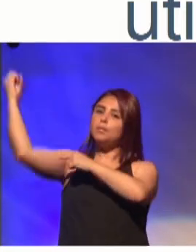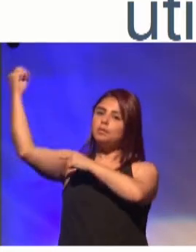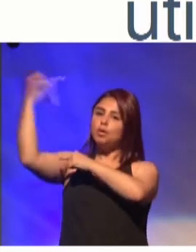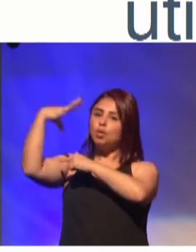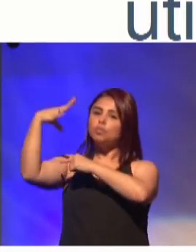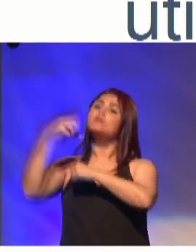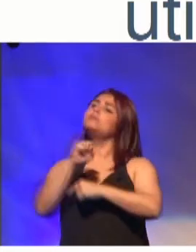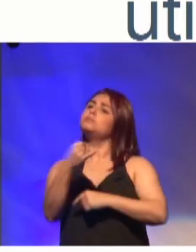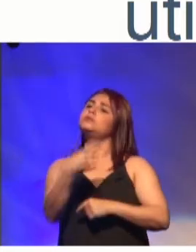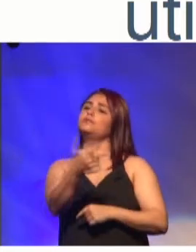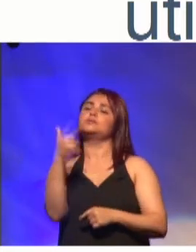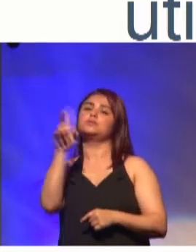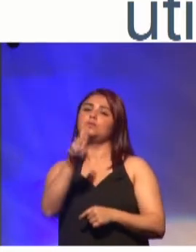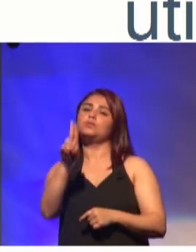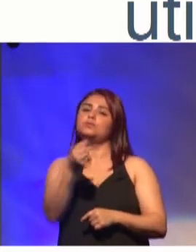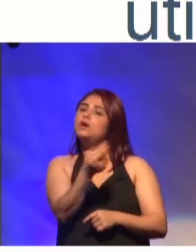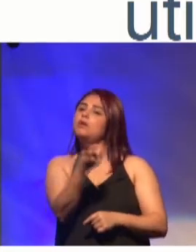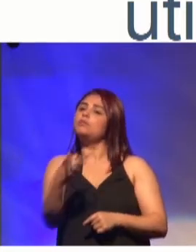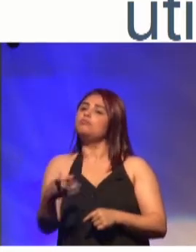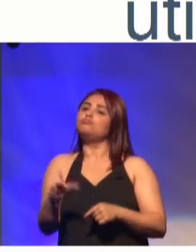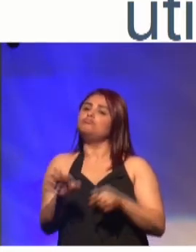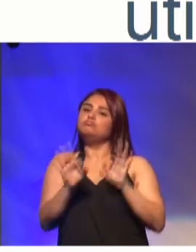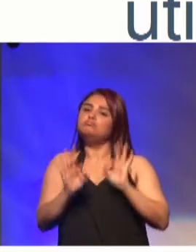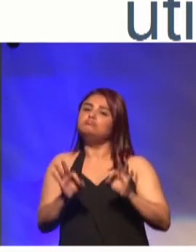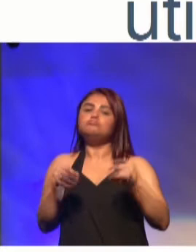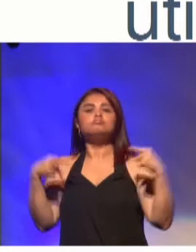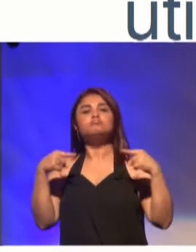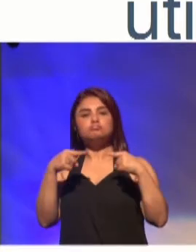dose correta, você tem uma boa resposta. E,